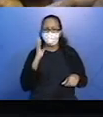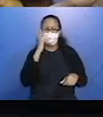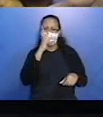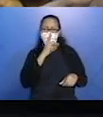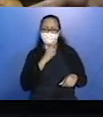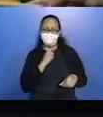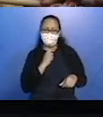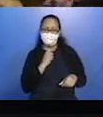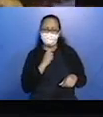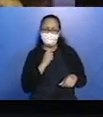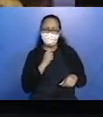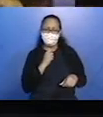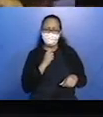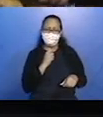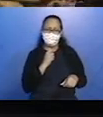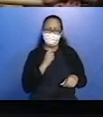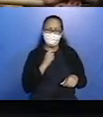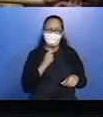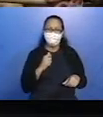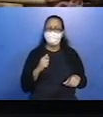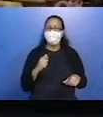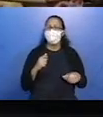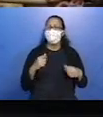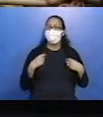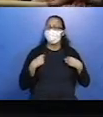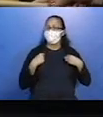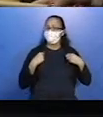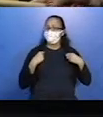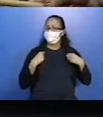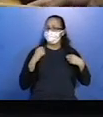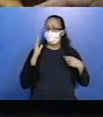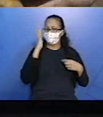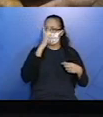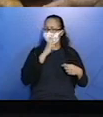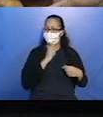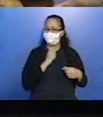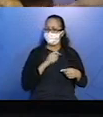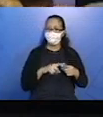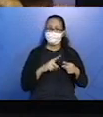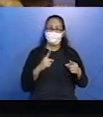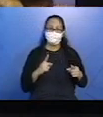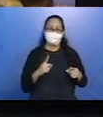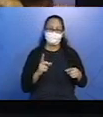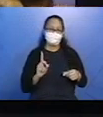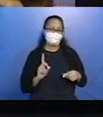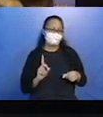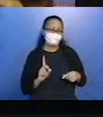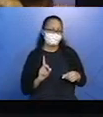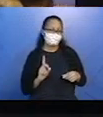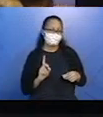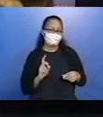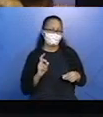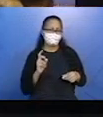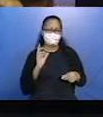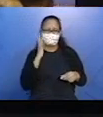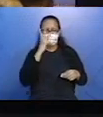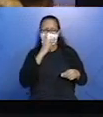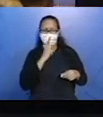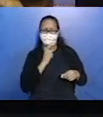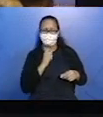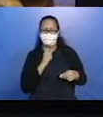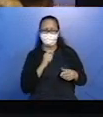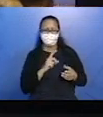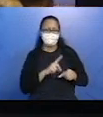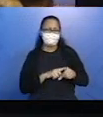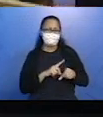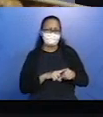né? Você não fica tão linda assim quando a gente acorda, né? Os cabelos para cima, aquelas coisas assim. Estar